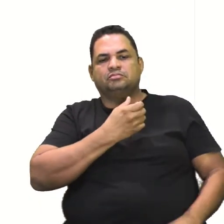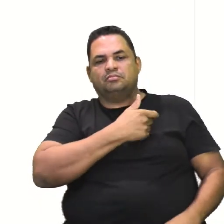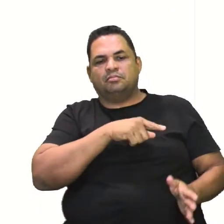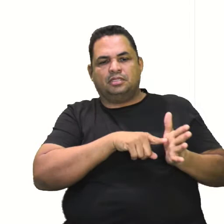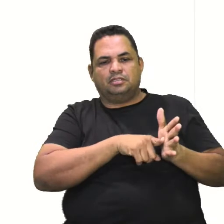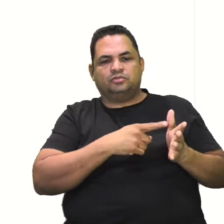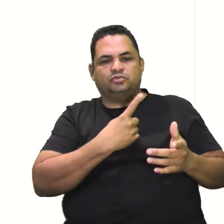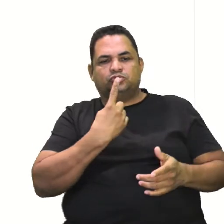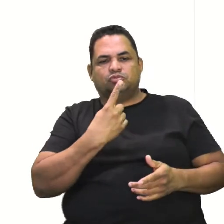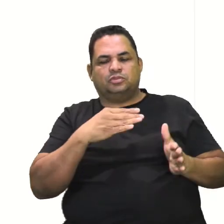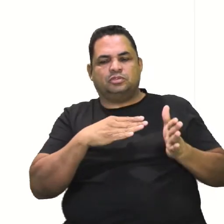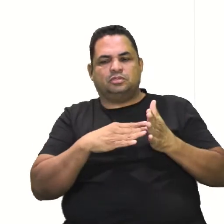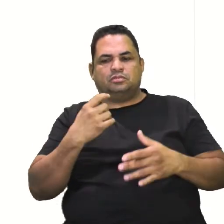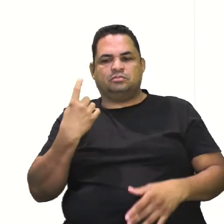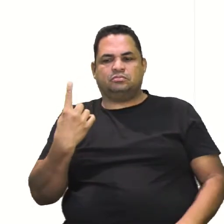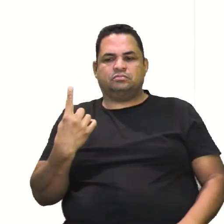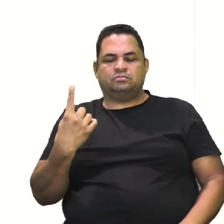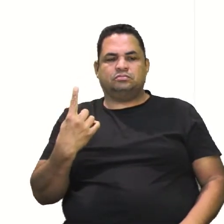1 a 1.